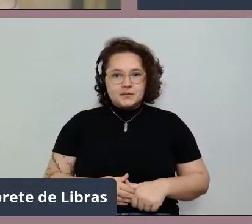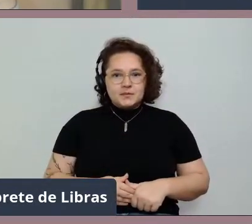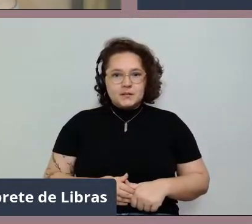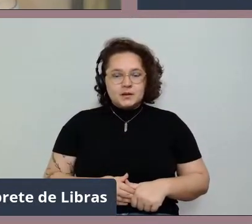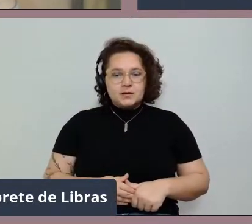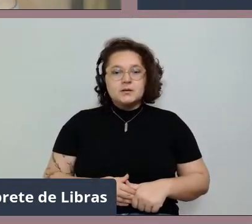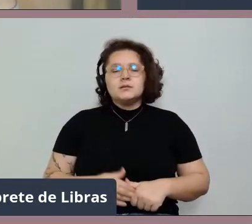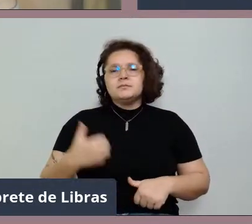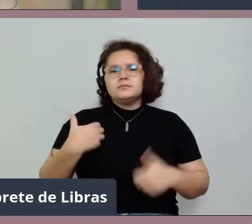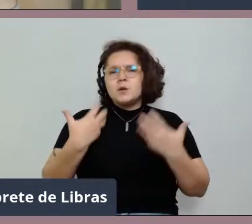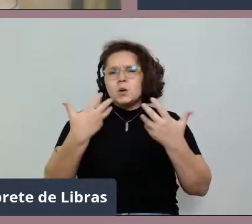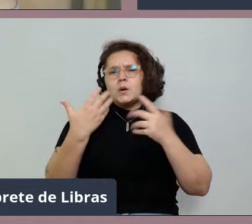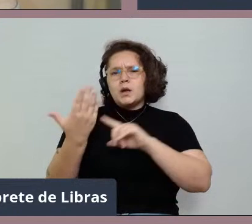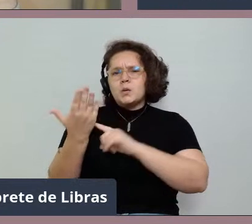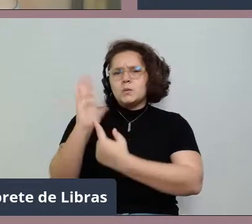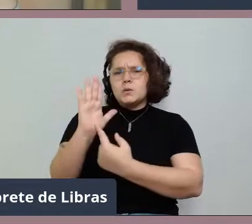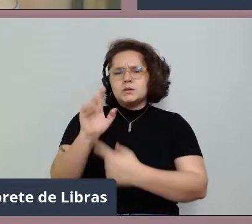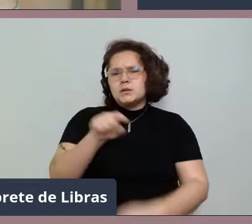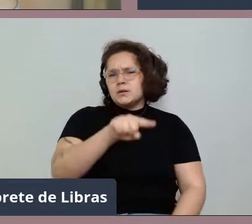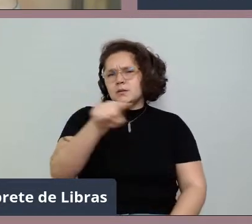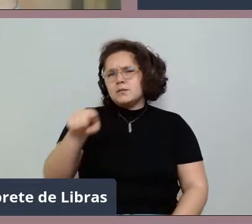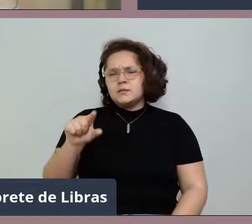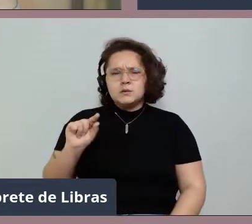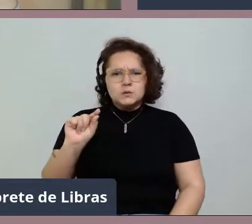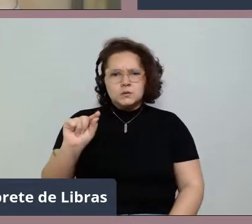Eu queria mostrar aqui, porque a gente